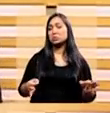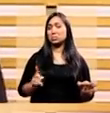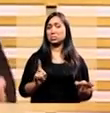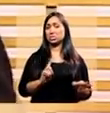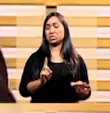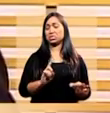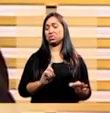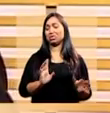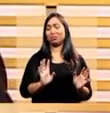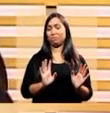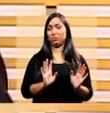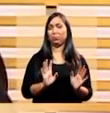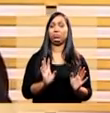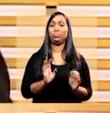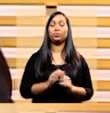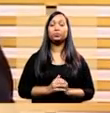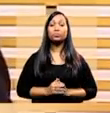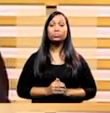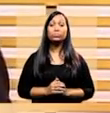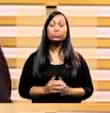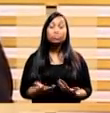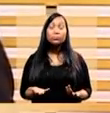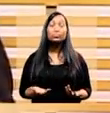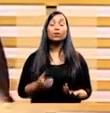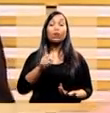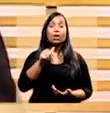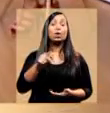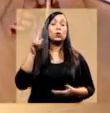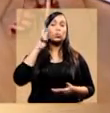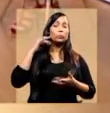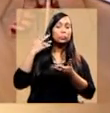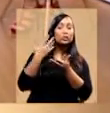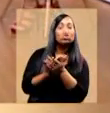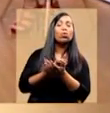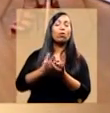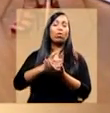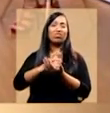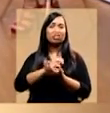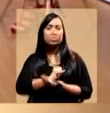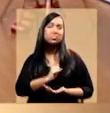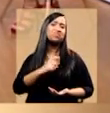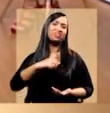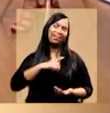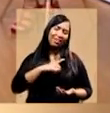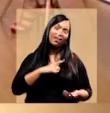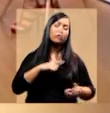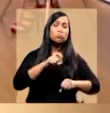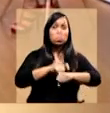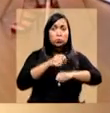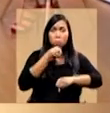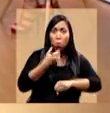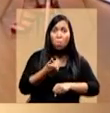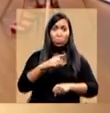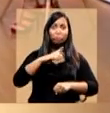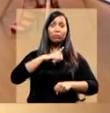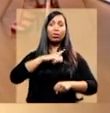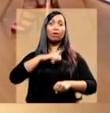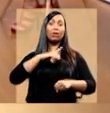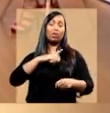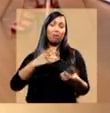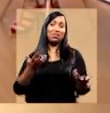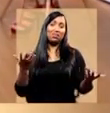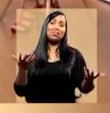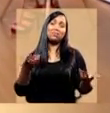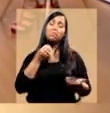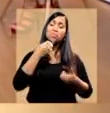simples, cirúrgica que a gente vê de fora, não é? Depende. Tem uma história de amor, né? Tem uma história de amor. Teve momentos bons, né,